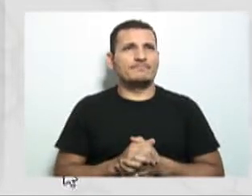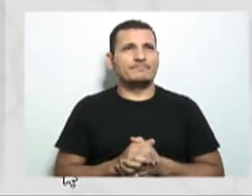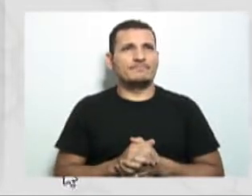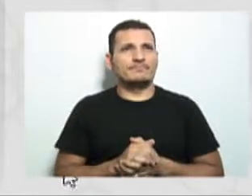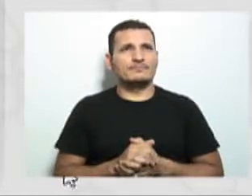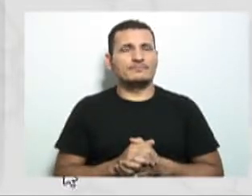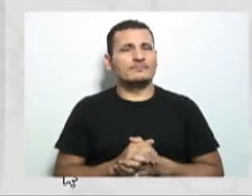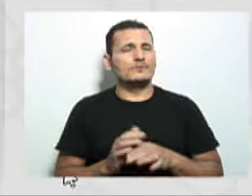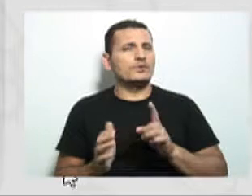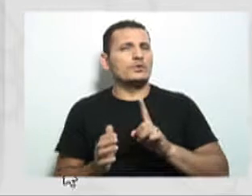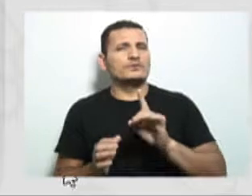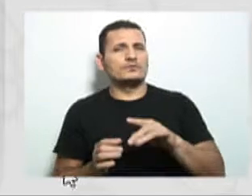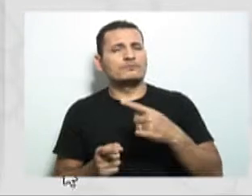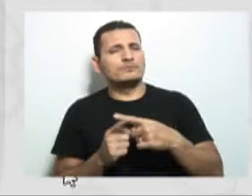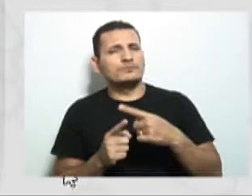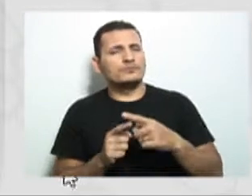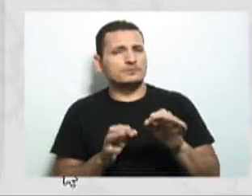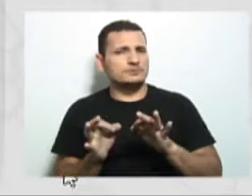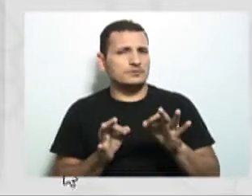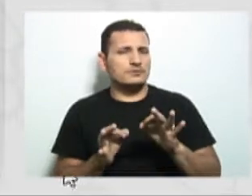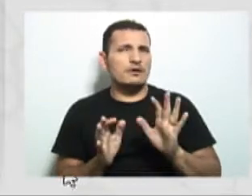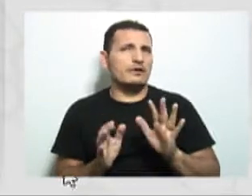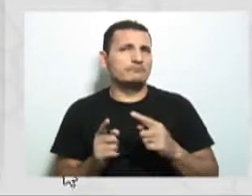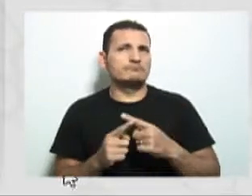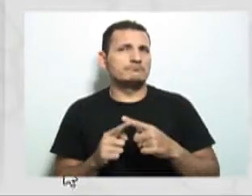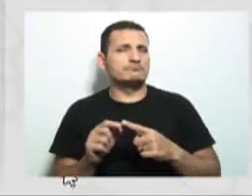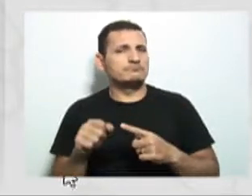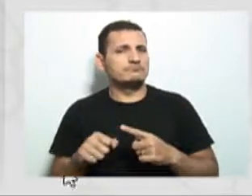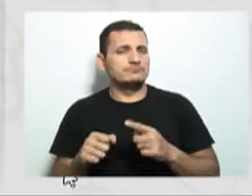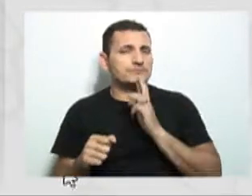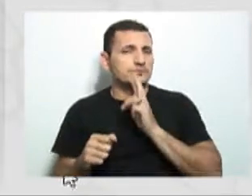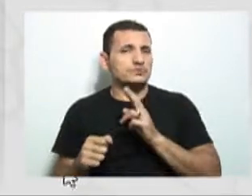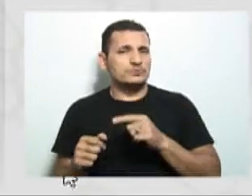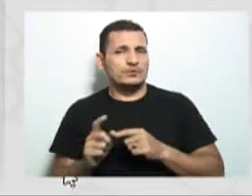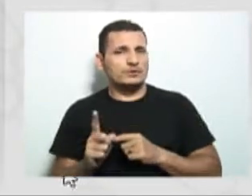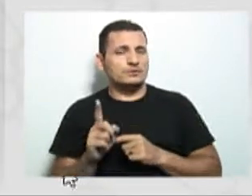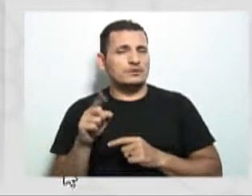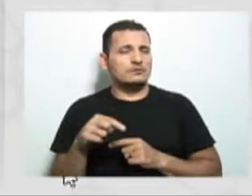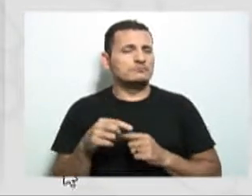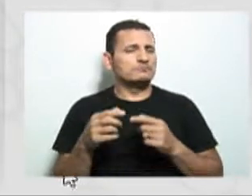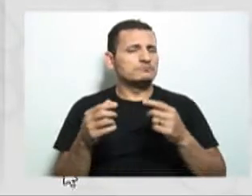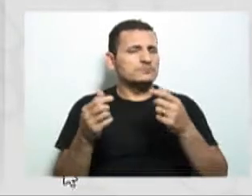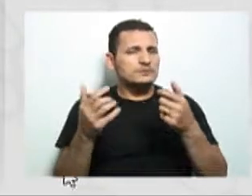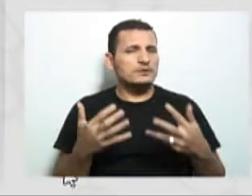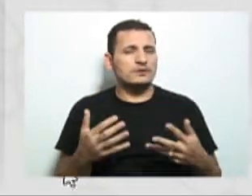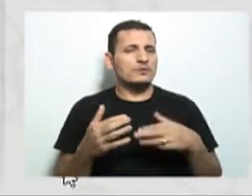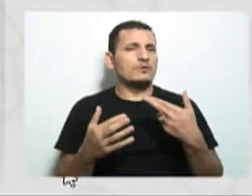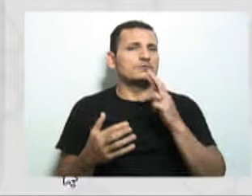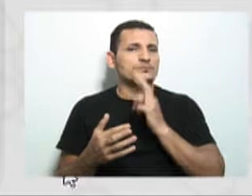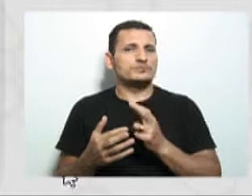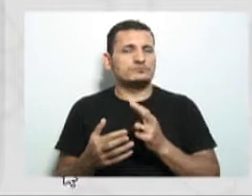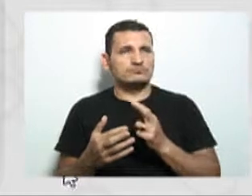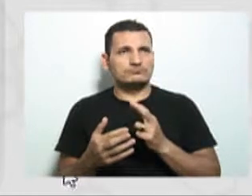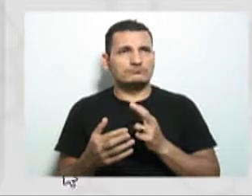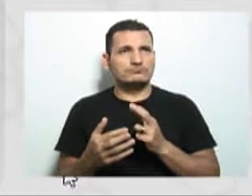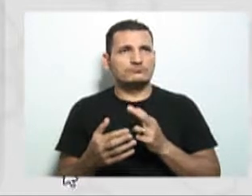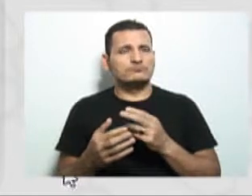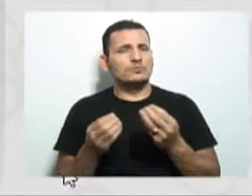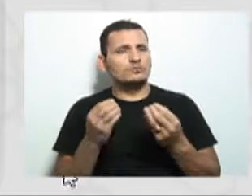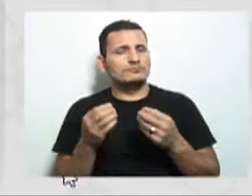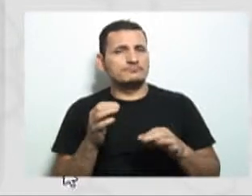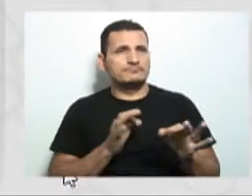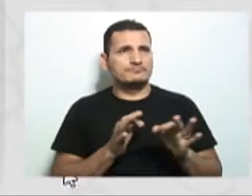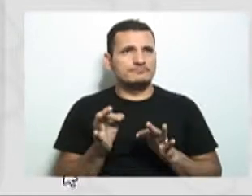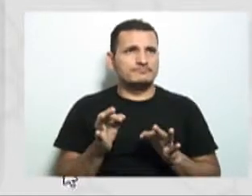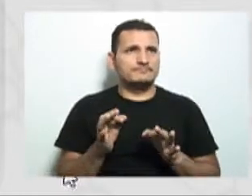Aliás, não é só porque planejar, porque sim. A resposta não é essa, é definir realmente a resposta. Para que planejar? Como